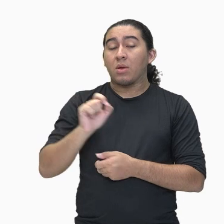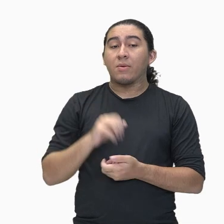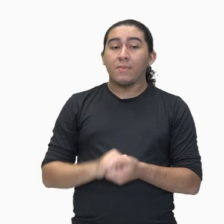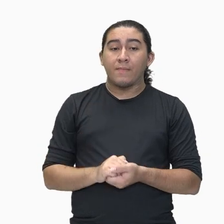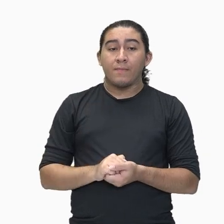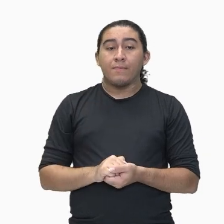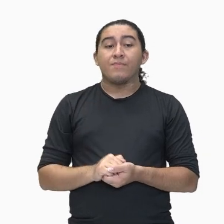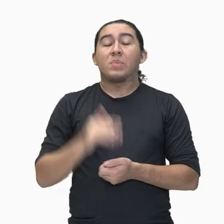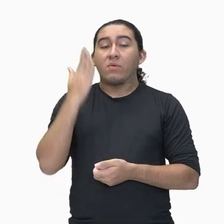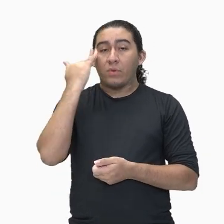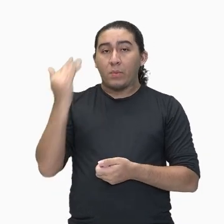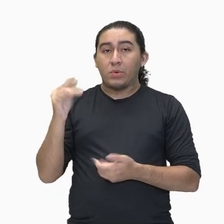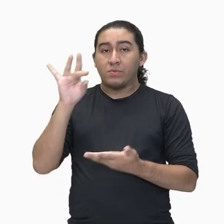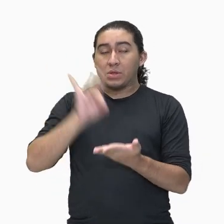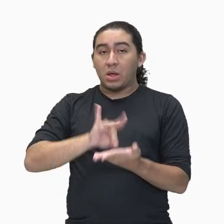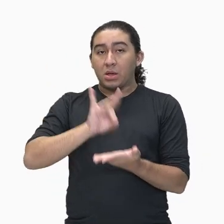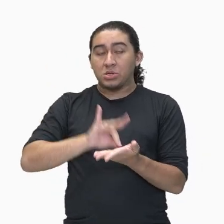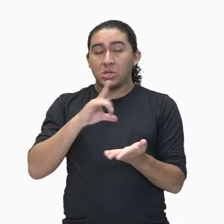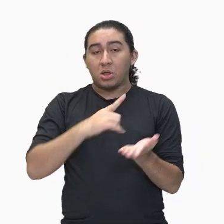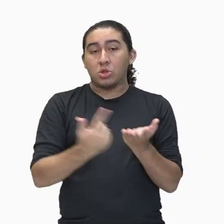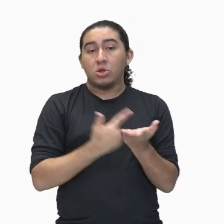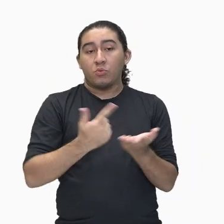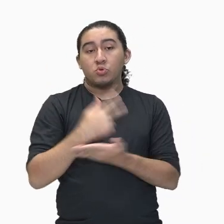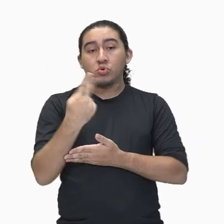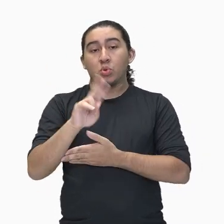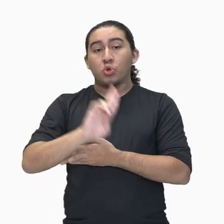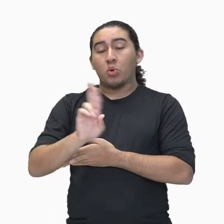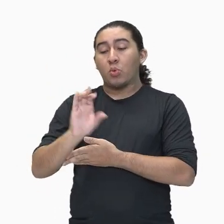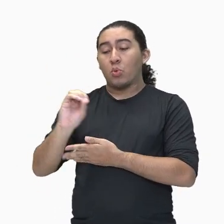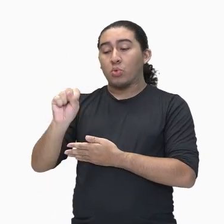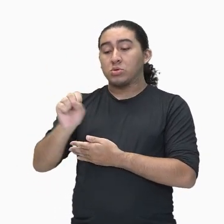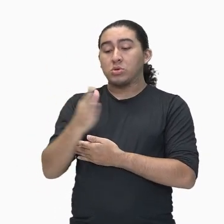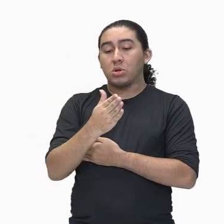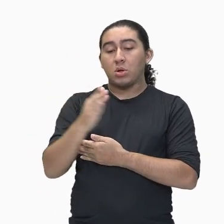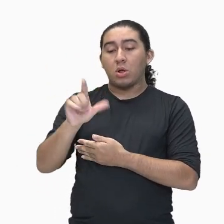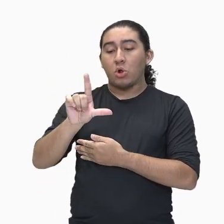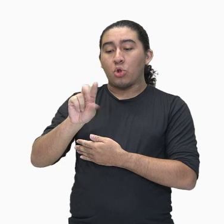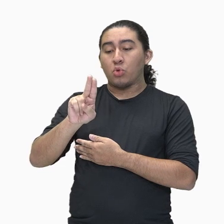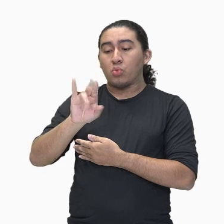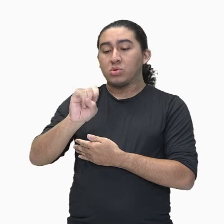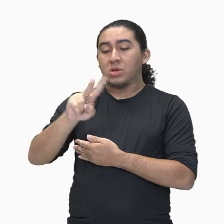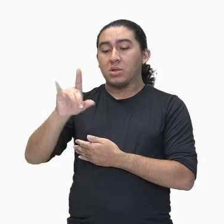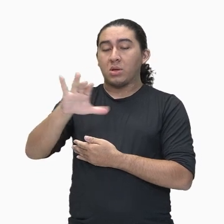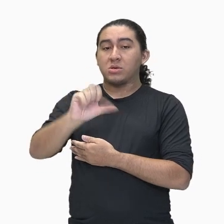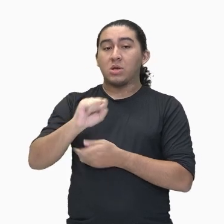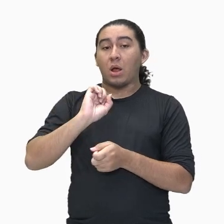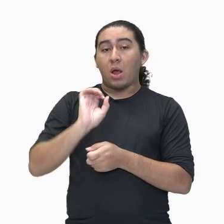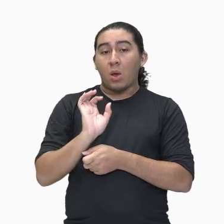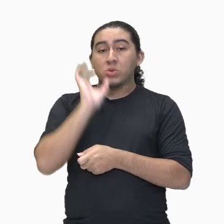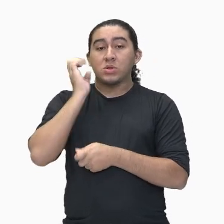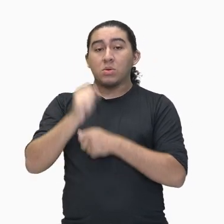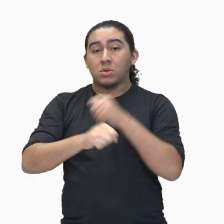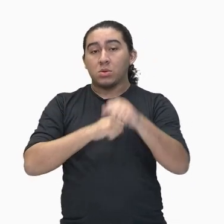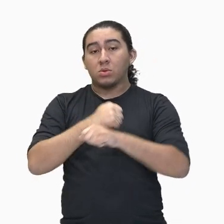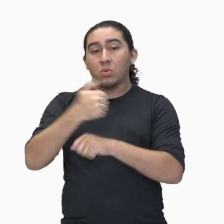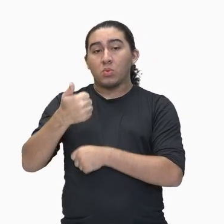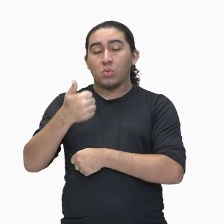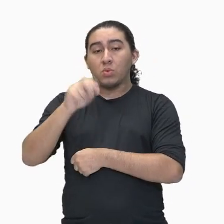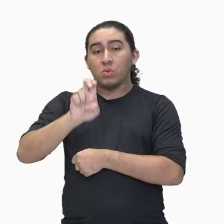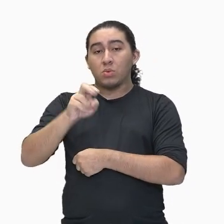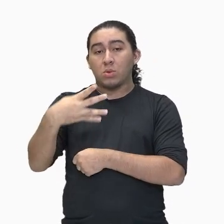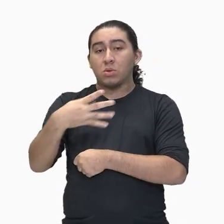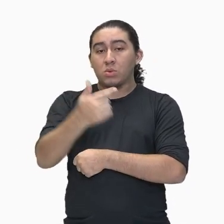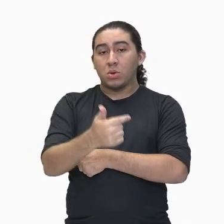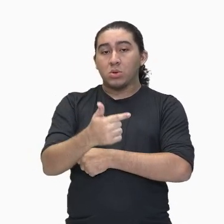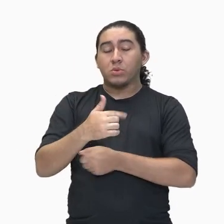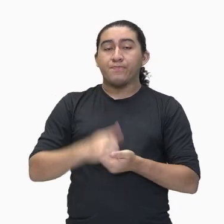muito famoso, com sua obra Os Lusíadas. Isso aconteceu em 1542. Já na